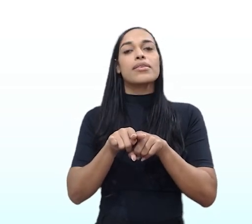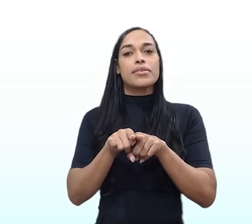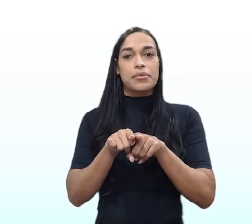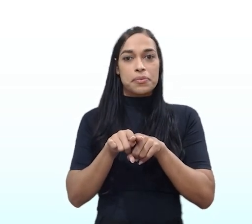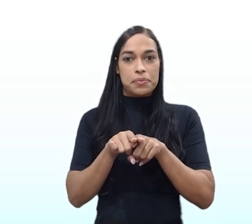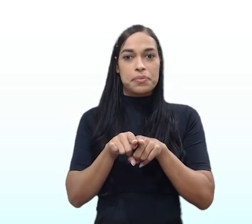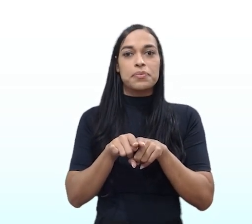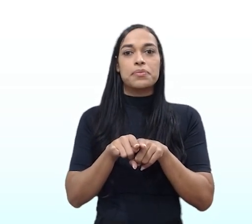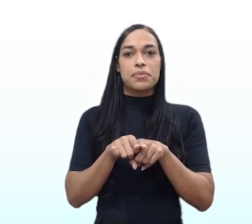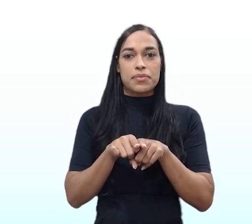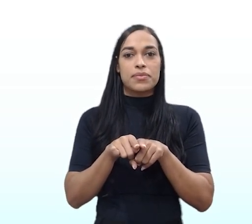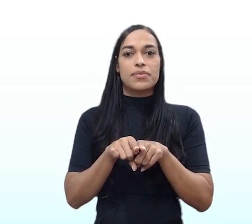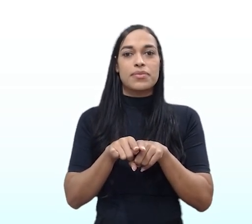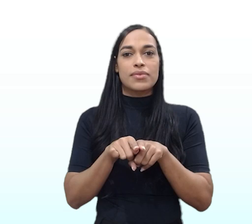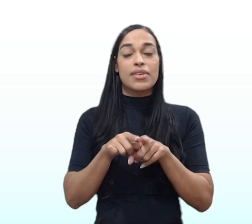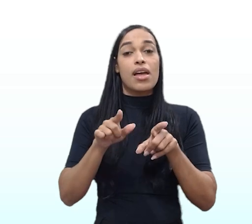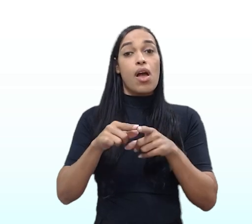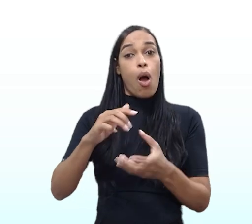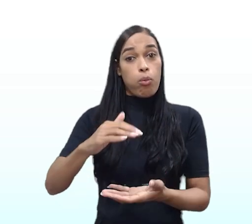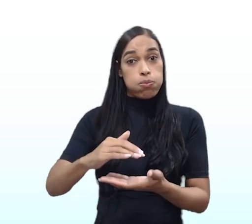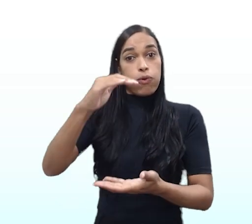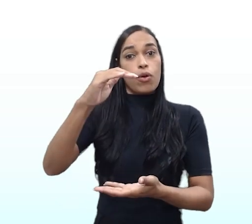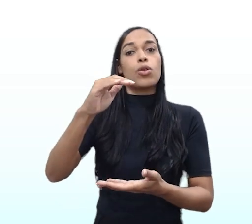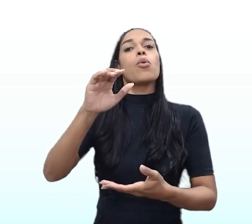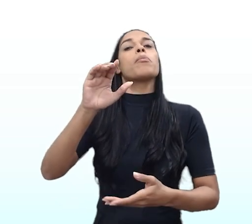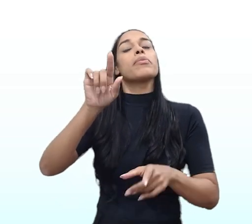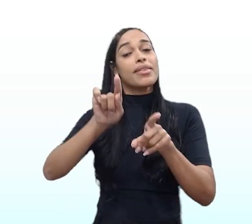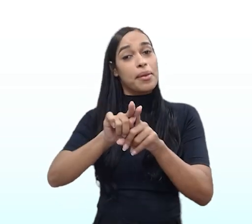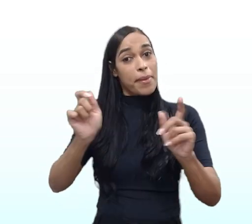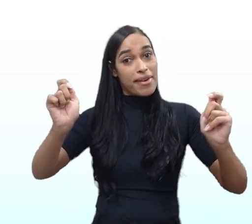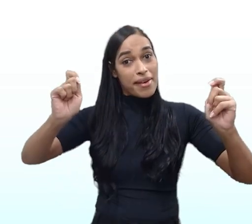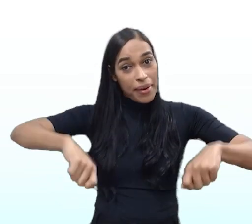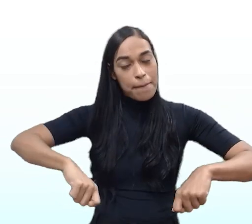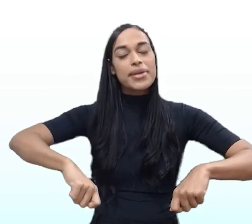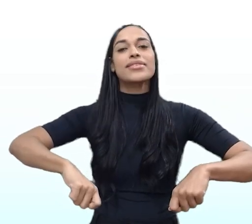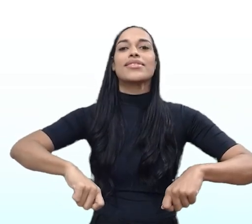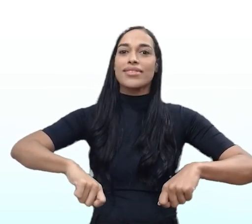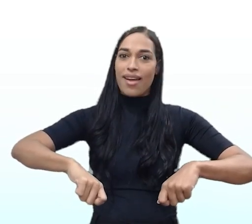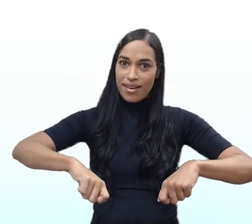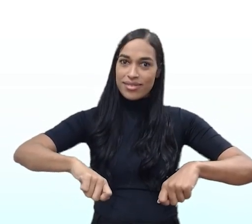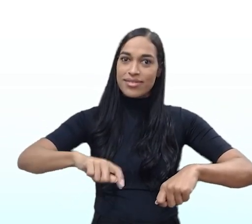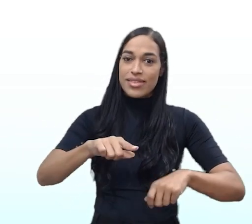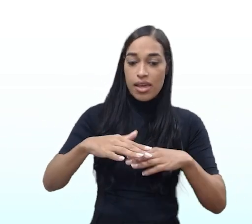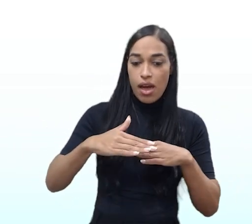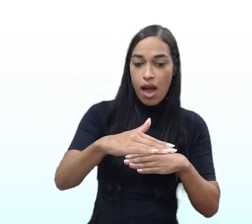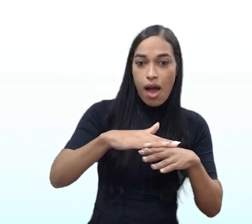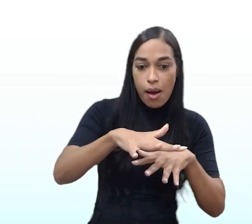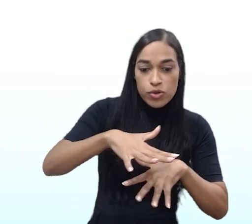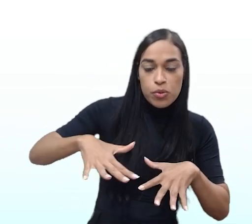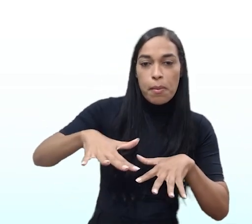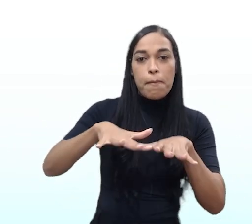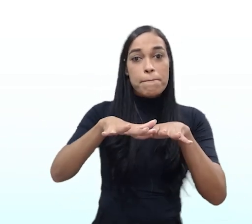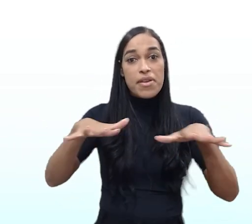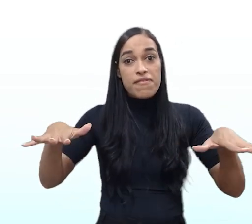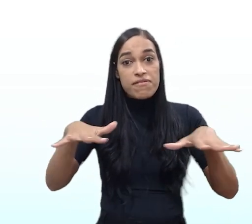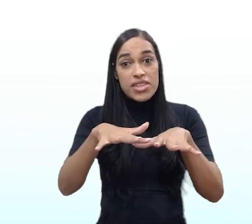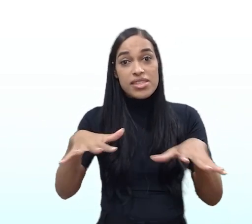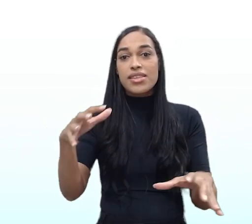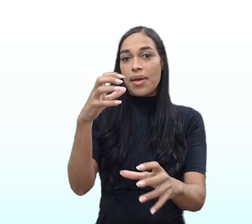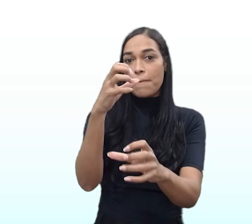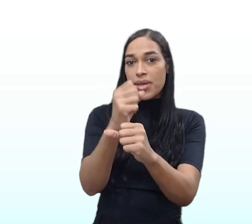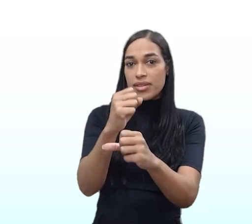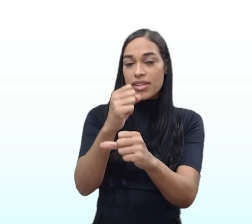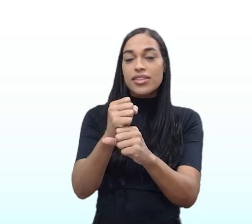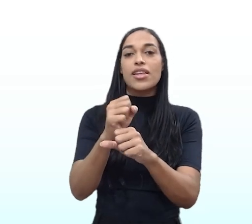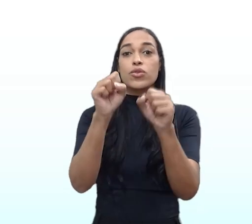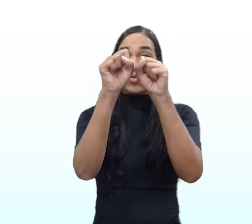sobre volume, capacidade ou até superfície, que é medida, nesse caso a gente vai usar o Sistema Internacional